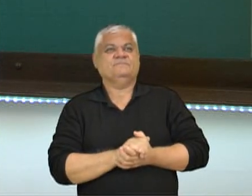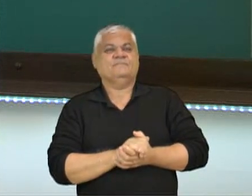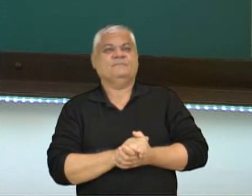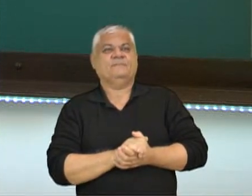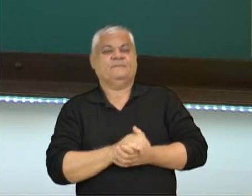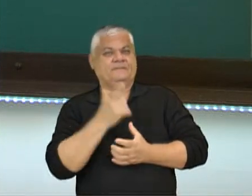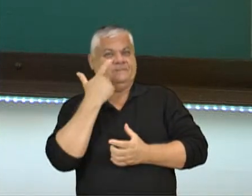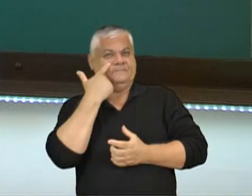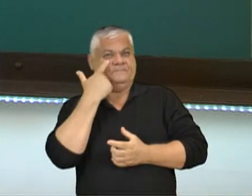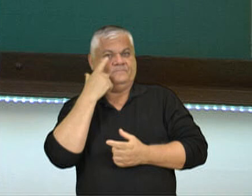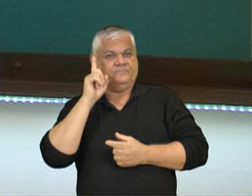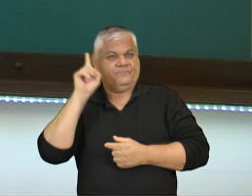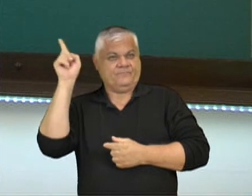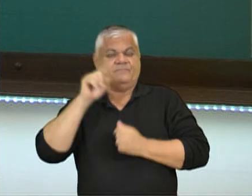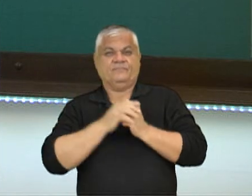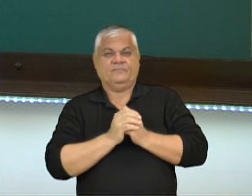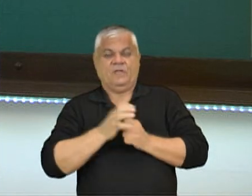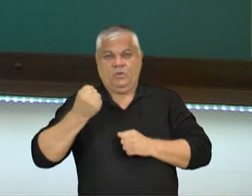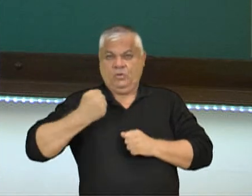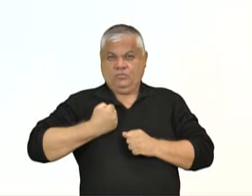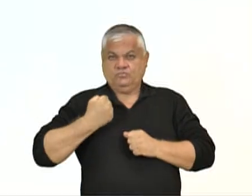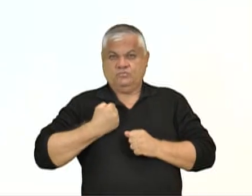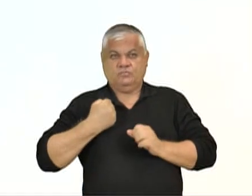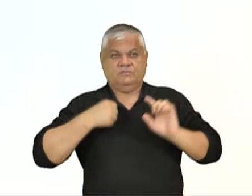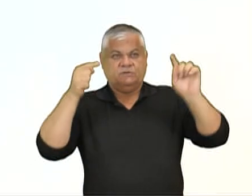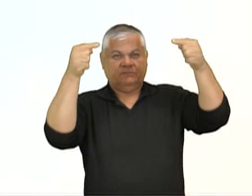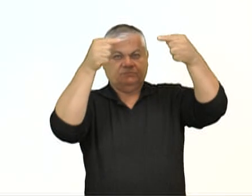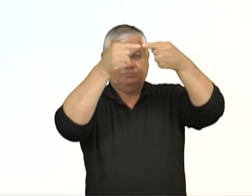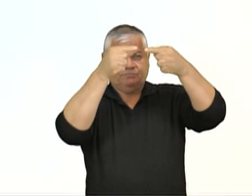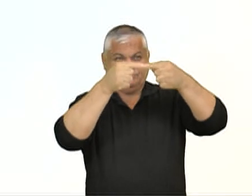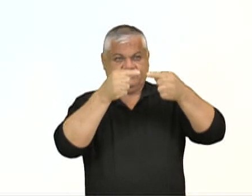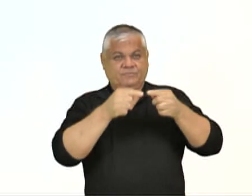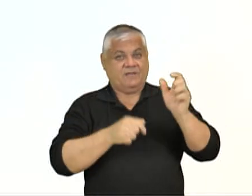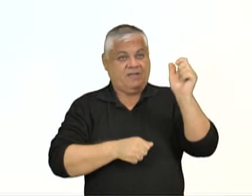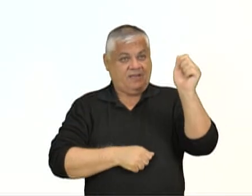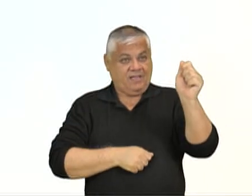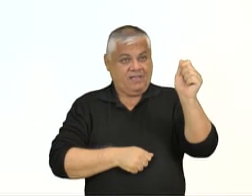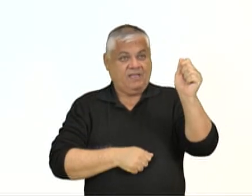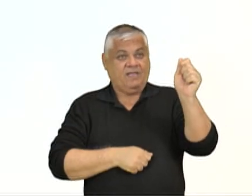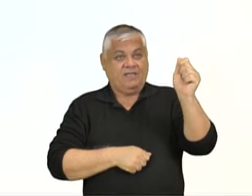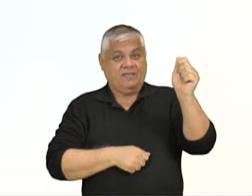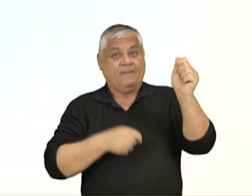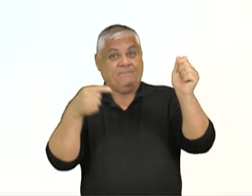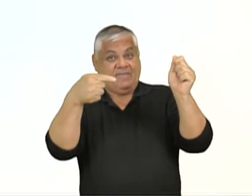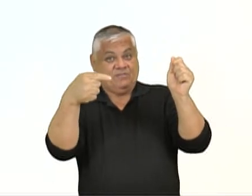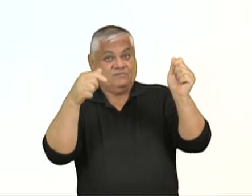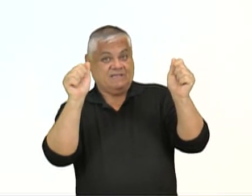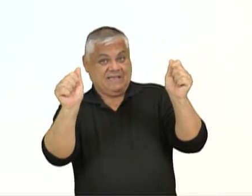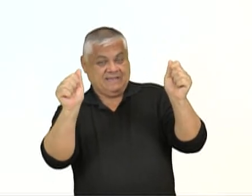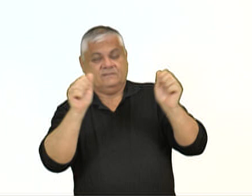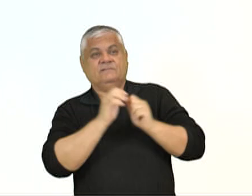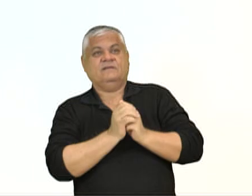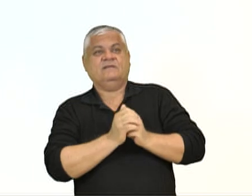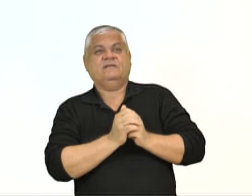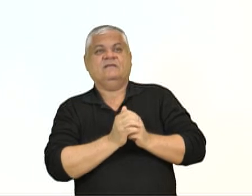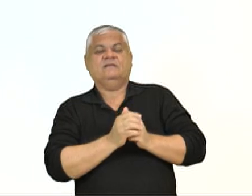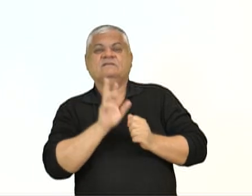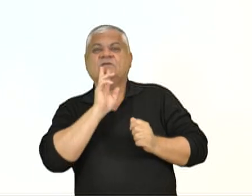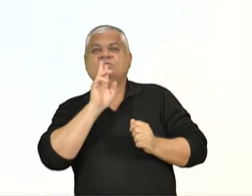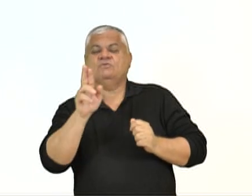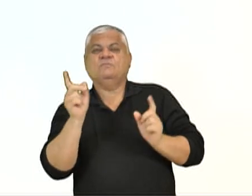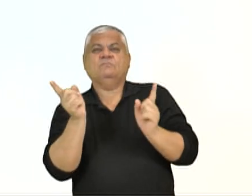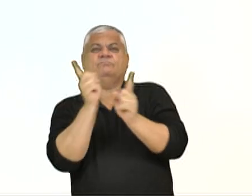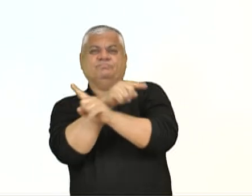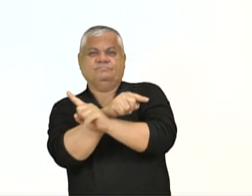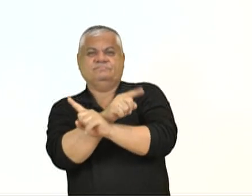Então, observe que os elementos correspondentes de A e menos A são os números